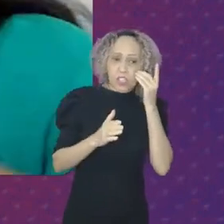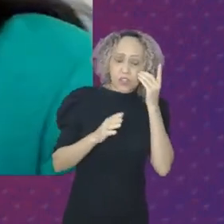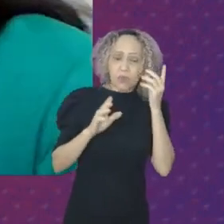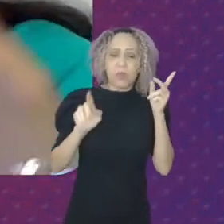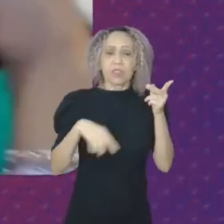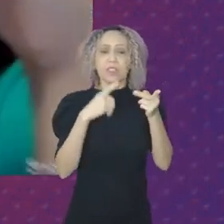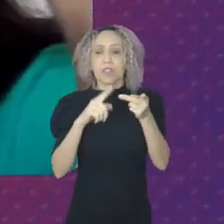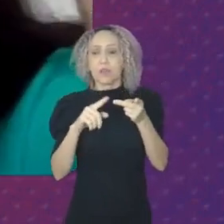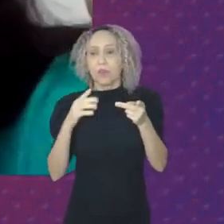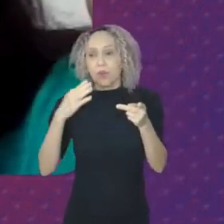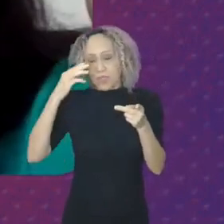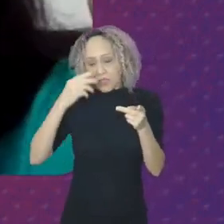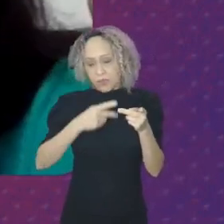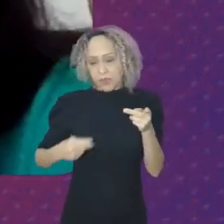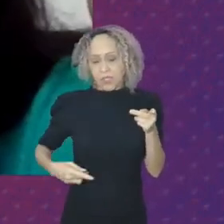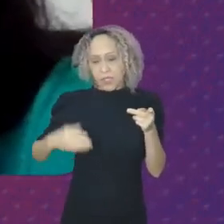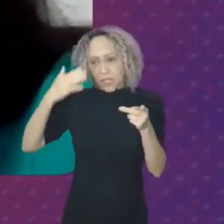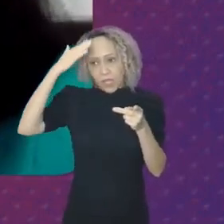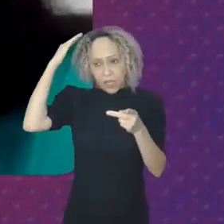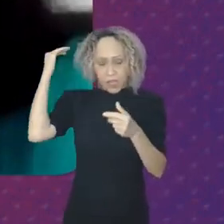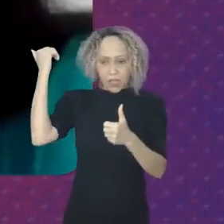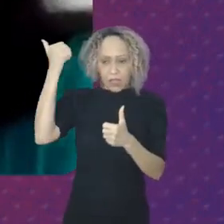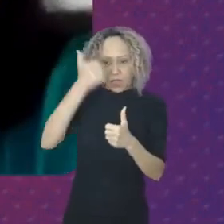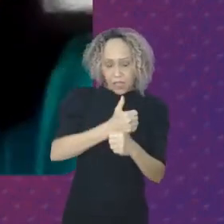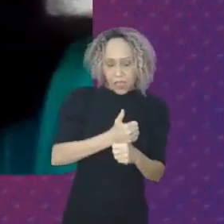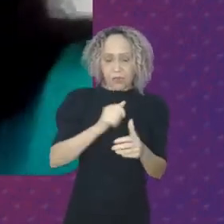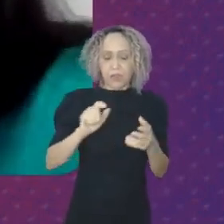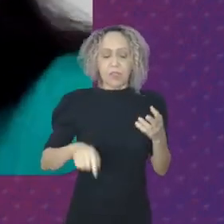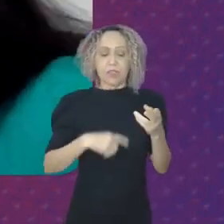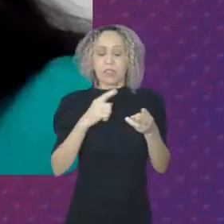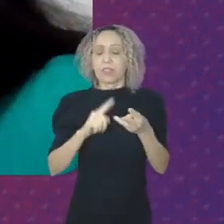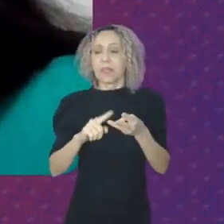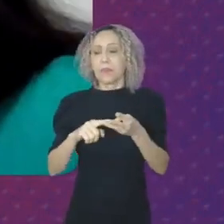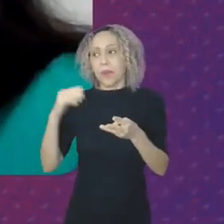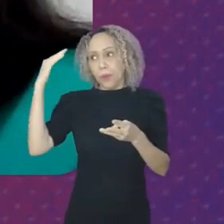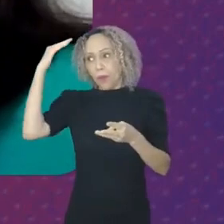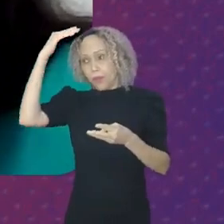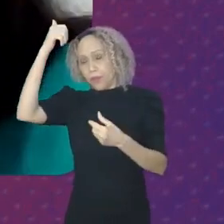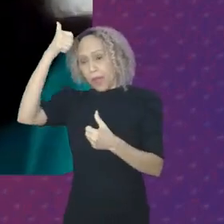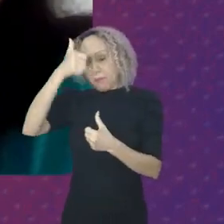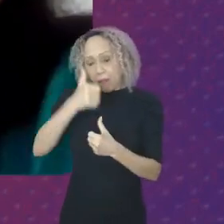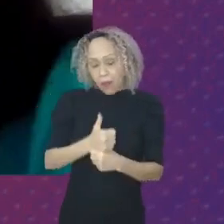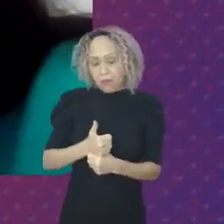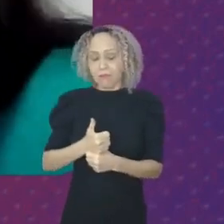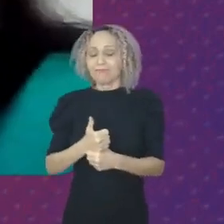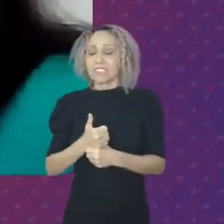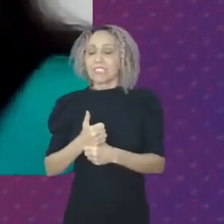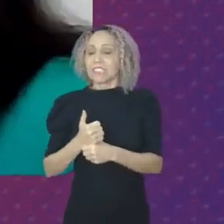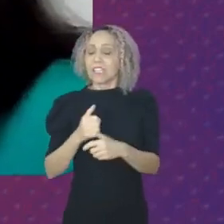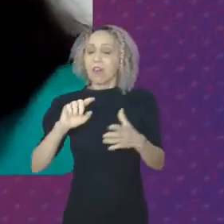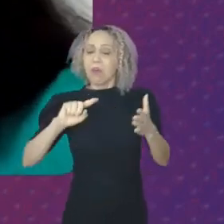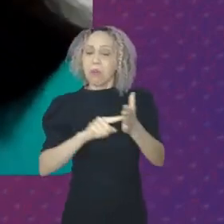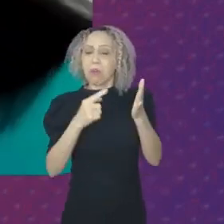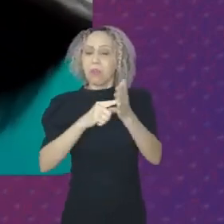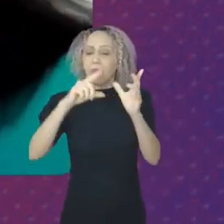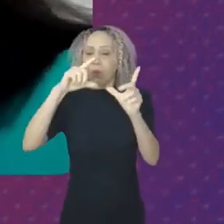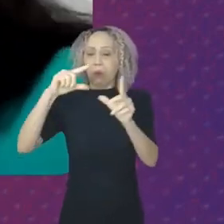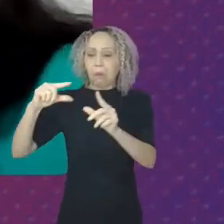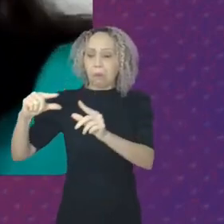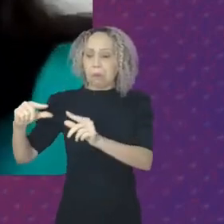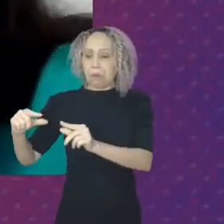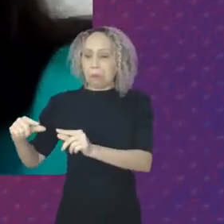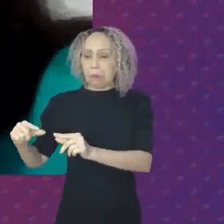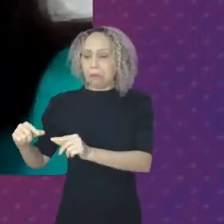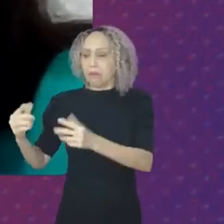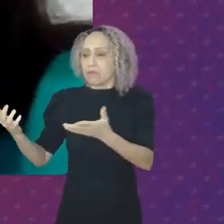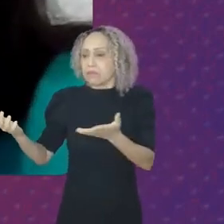uma queda. Tanto do número de ligações realizadas, quanto do número de denúncias realizadas, e